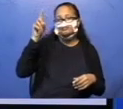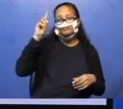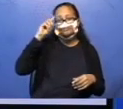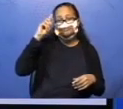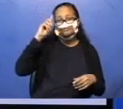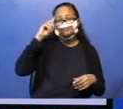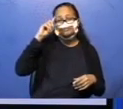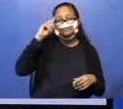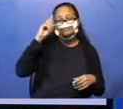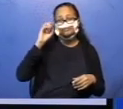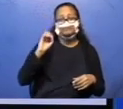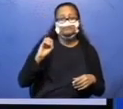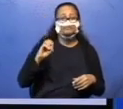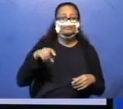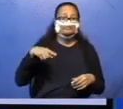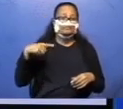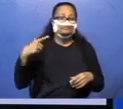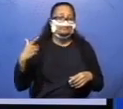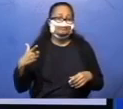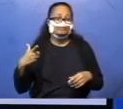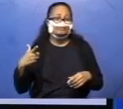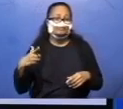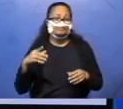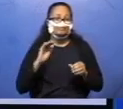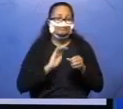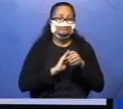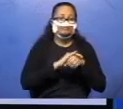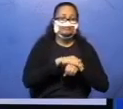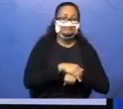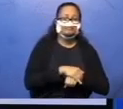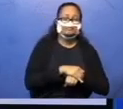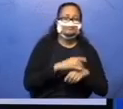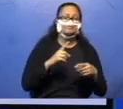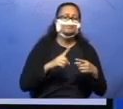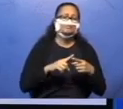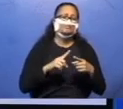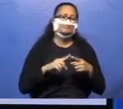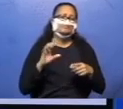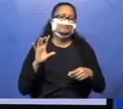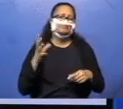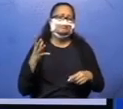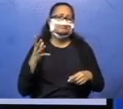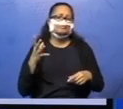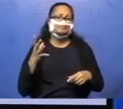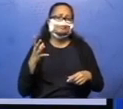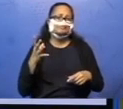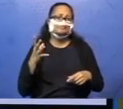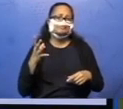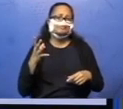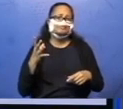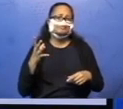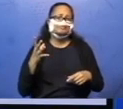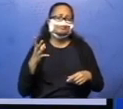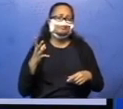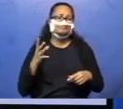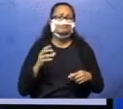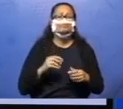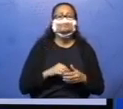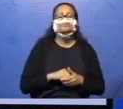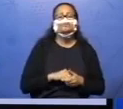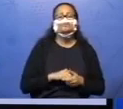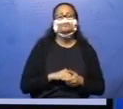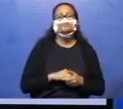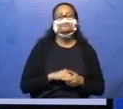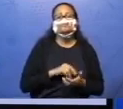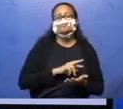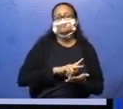dia, outras durante a noite. Por que isso acontece e qual a justificativa dessa